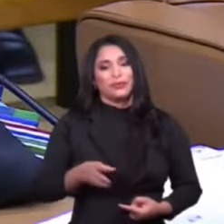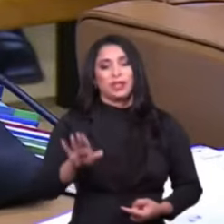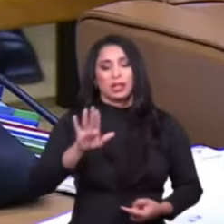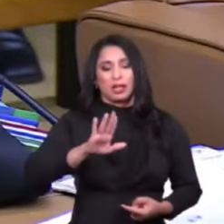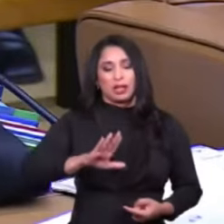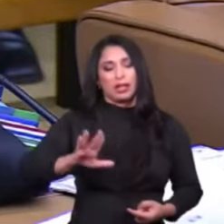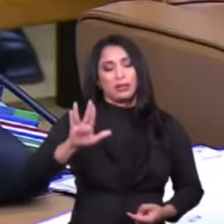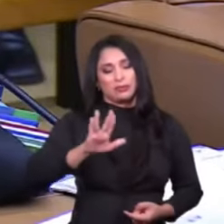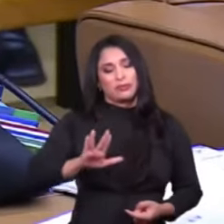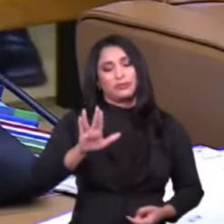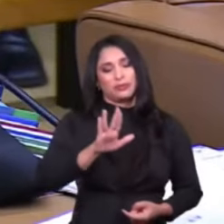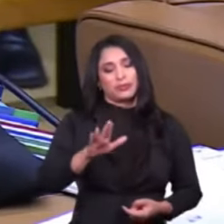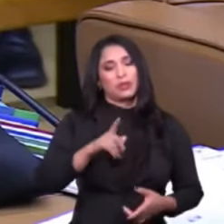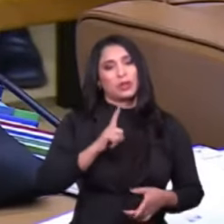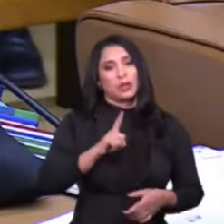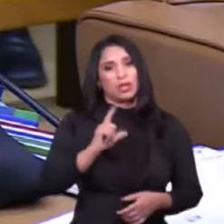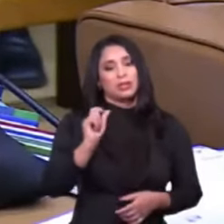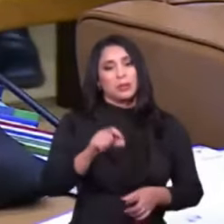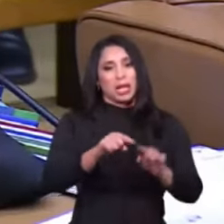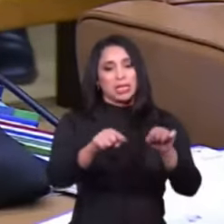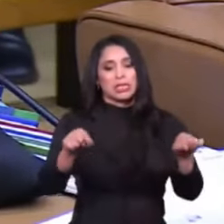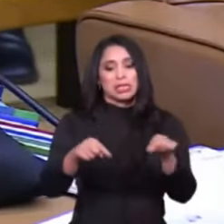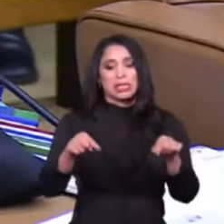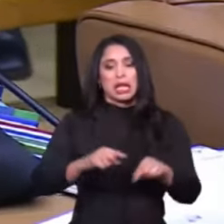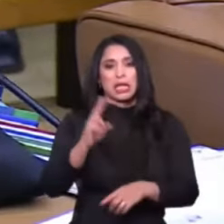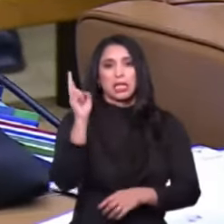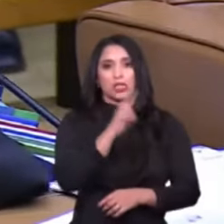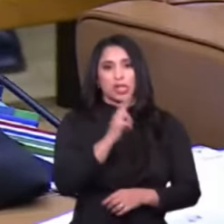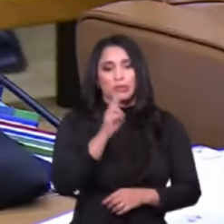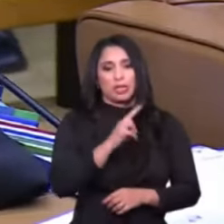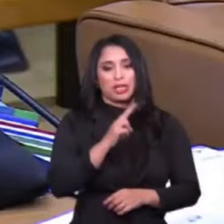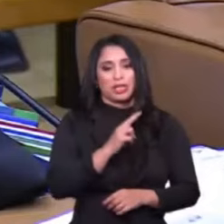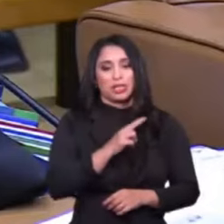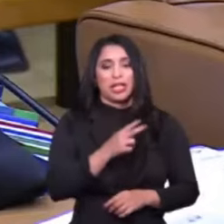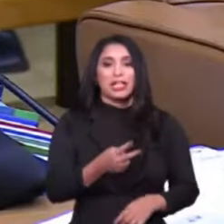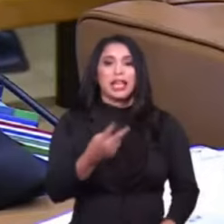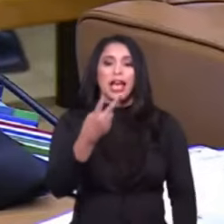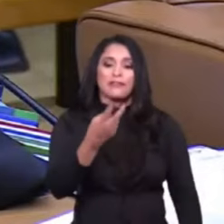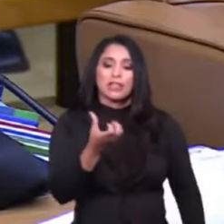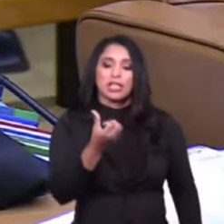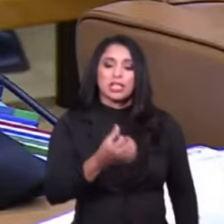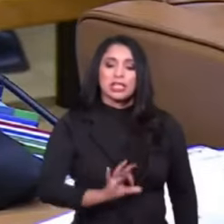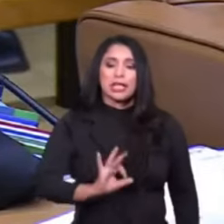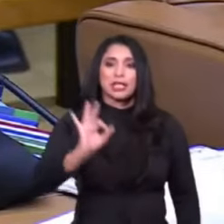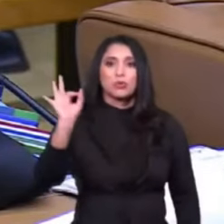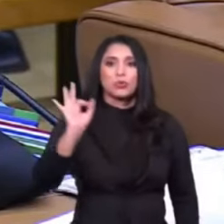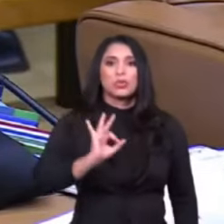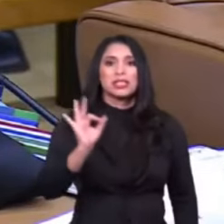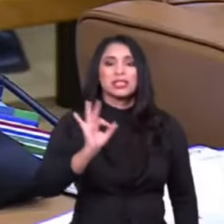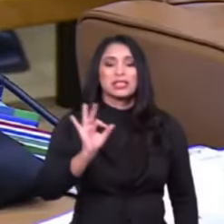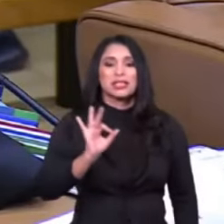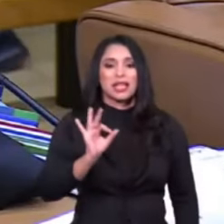relatada em salas de emergência, onde estava presente em 26% dos casos de